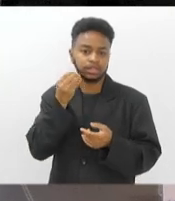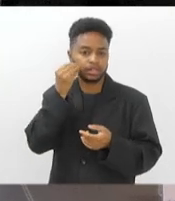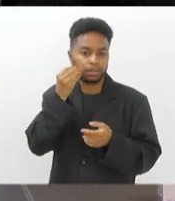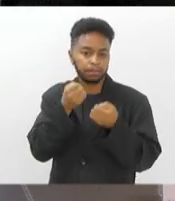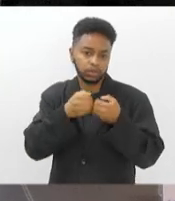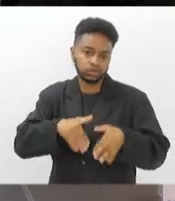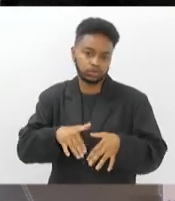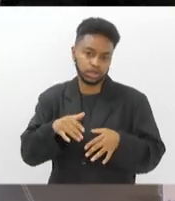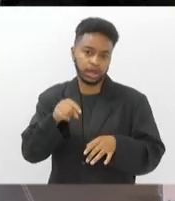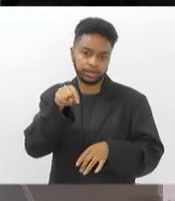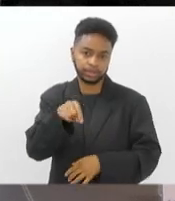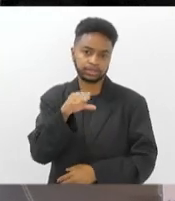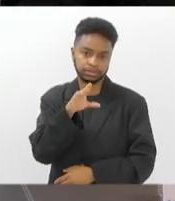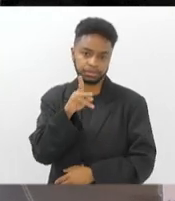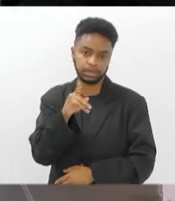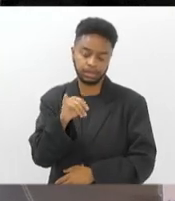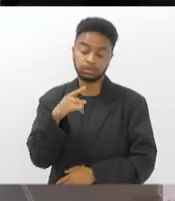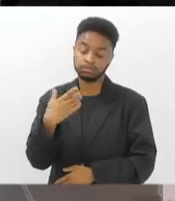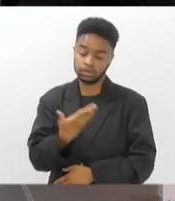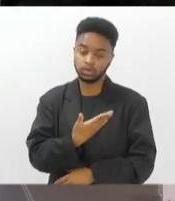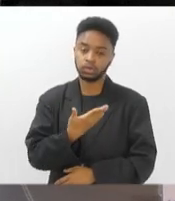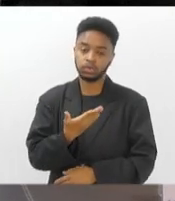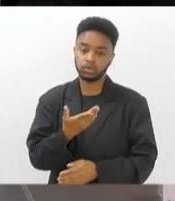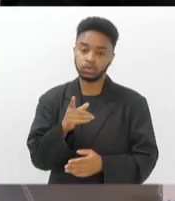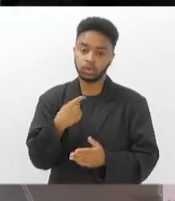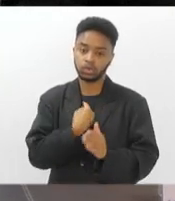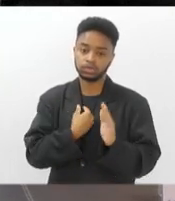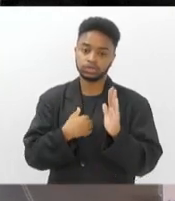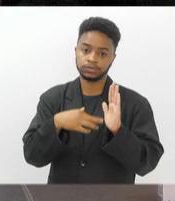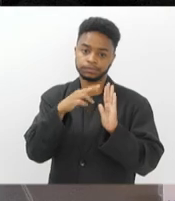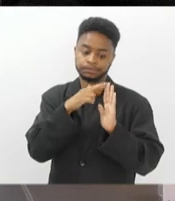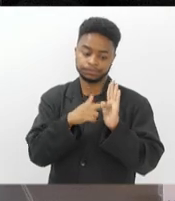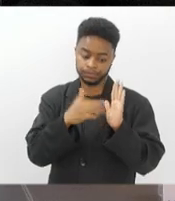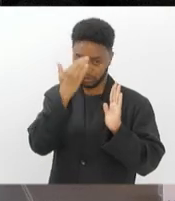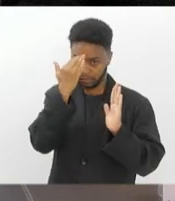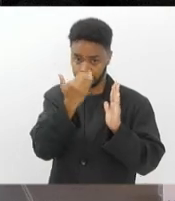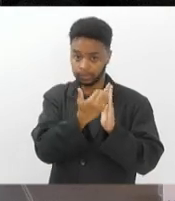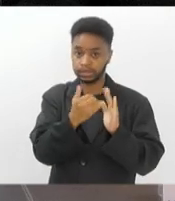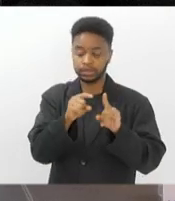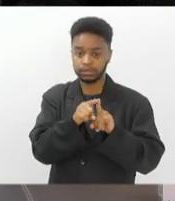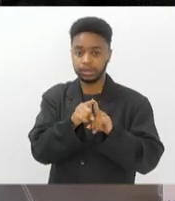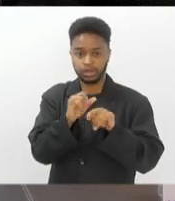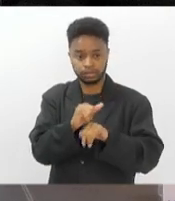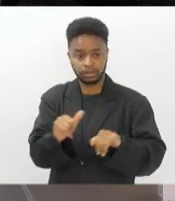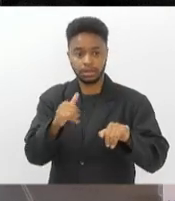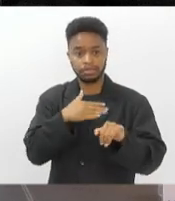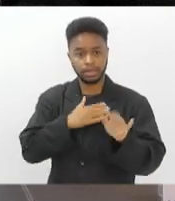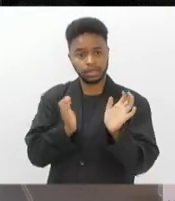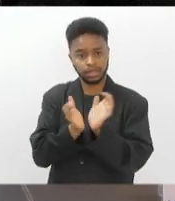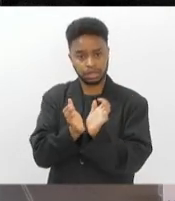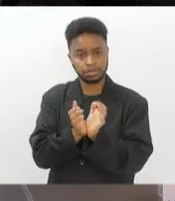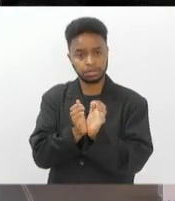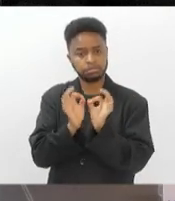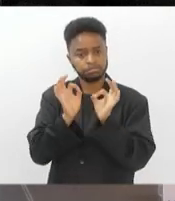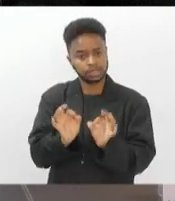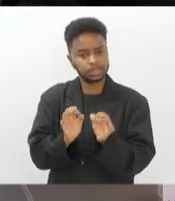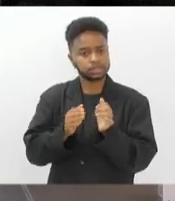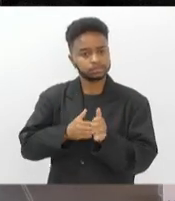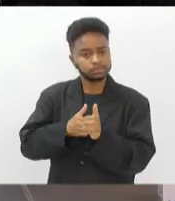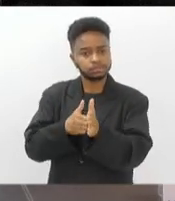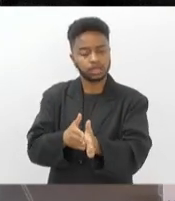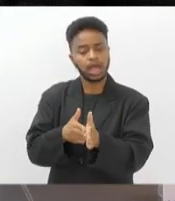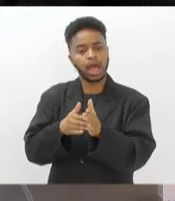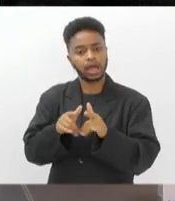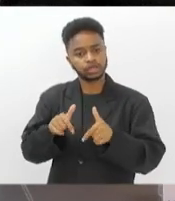dessa CPI então a gente tá sendo muito rigoroso com essa questão minha equipe eu quero dizer que minha equipe tá sendo muito rigorosa nesse aspecto na pessoa da Line que tá